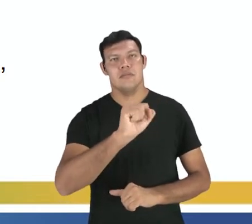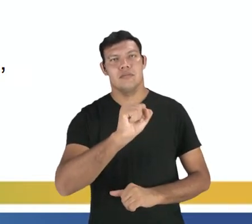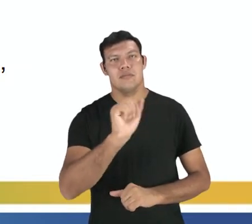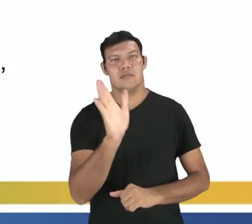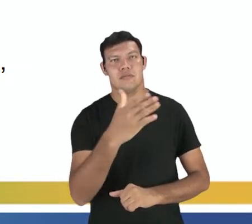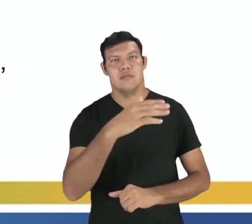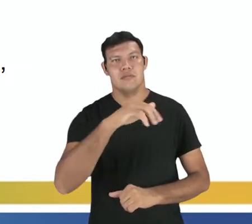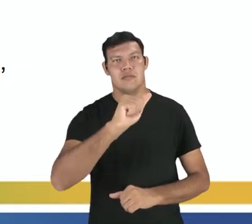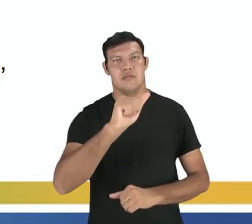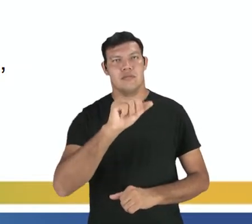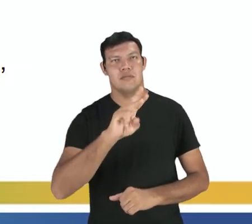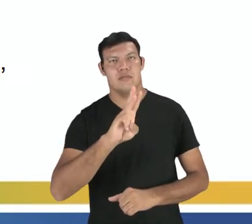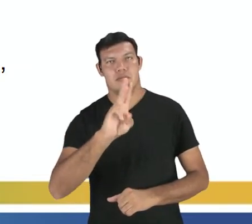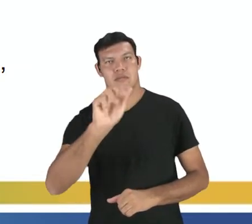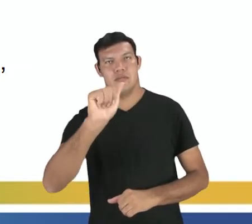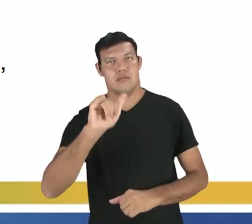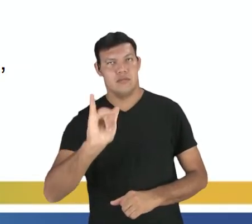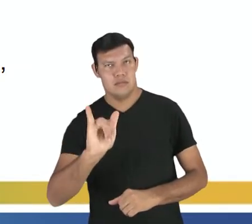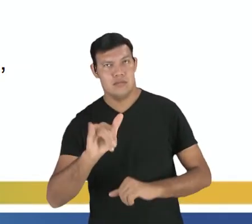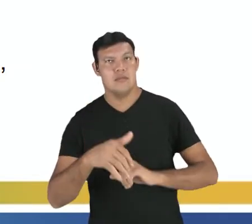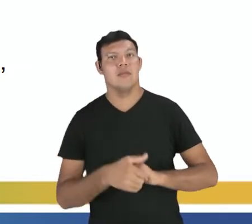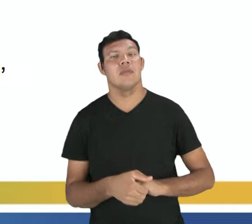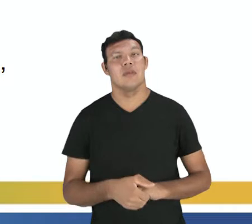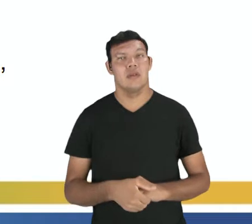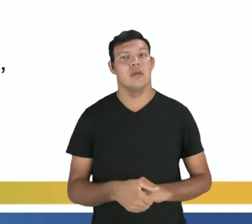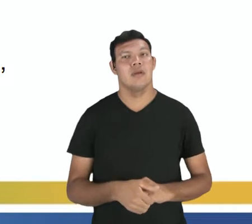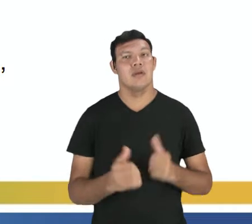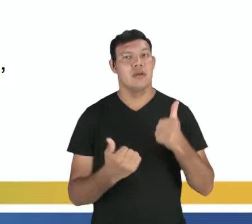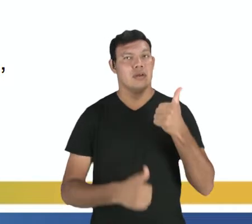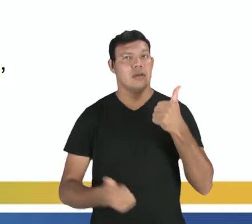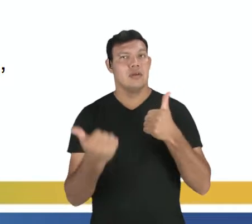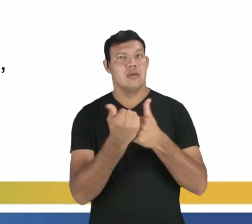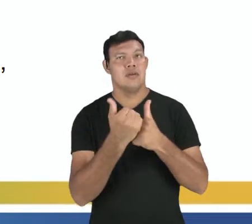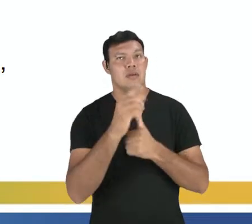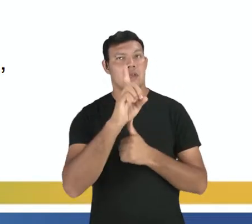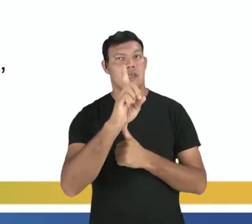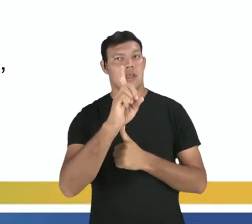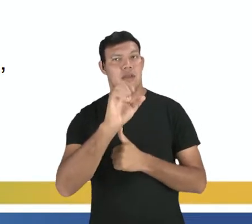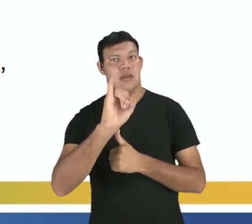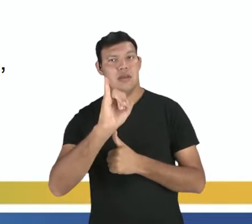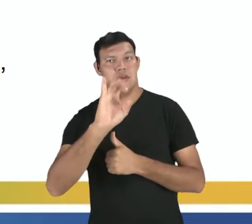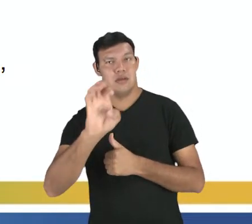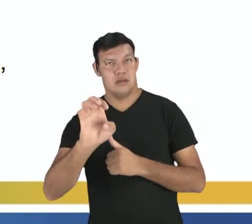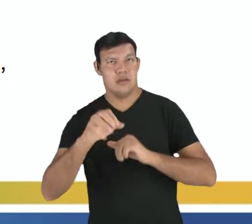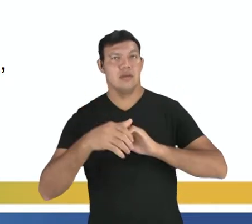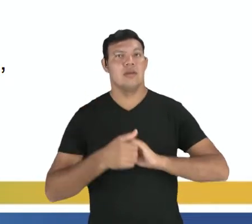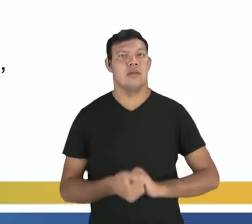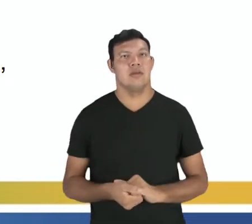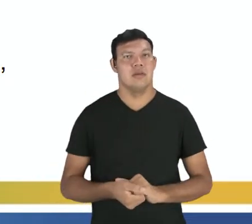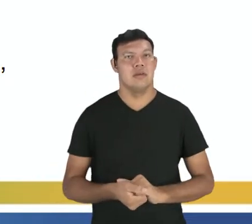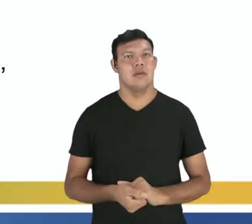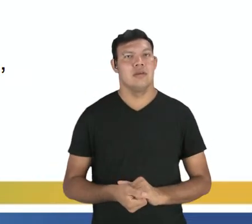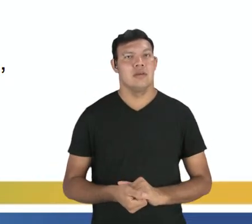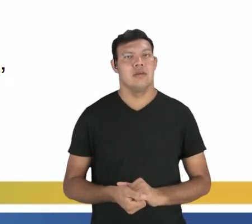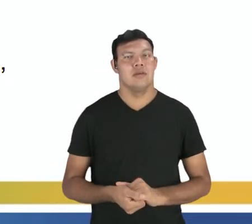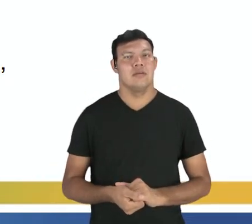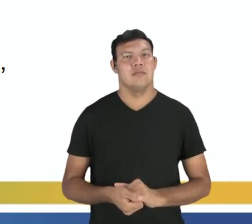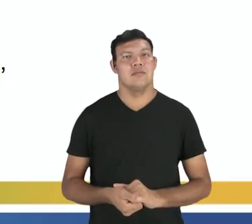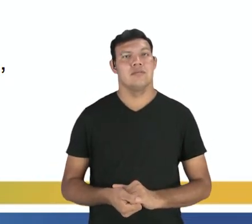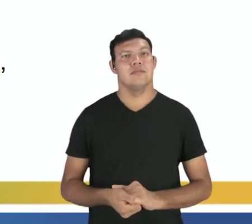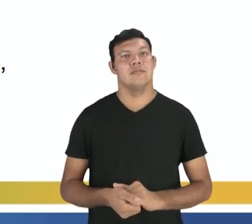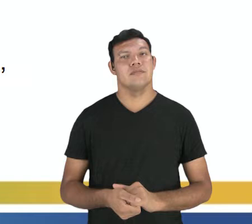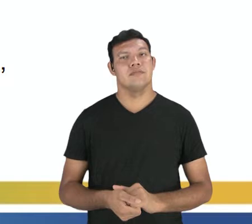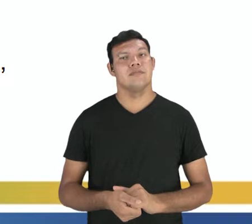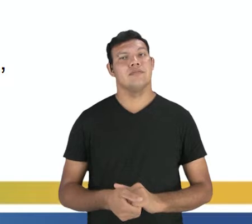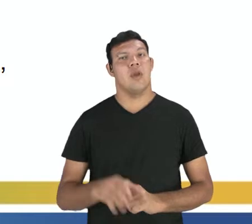é morrer. E aí, quando não se quer dizer essa palavra, né, morte, morrer, die, a